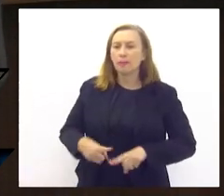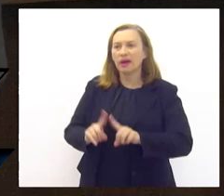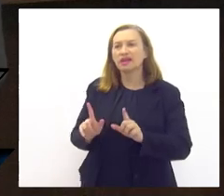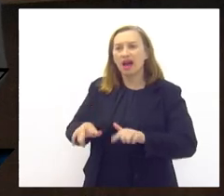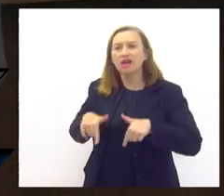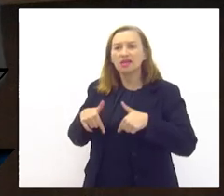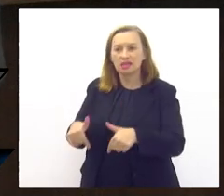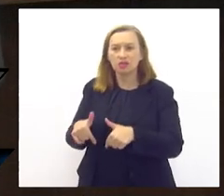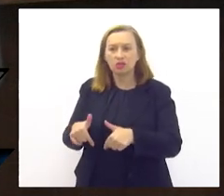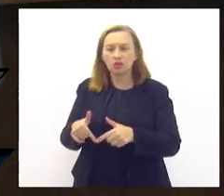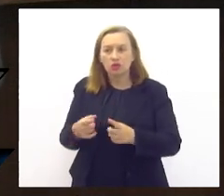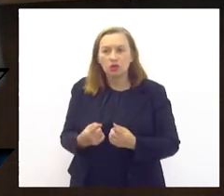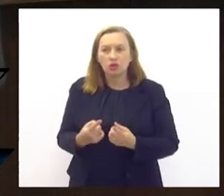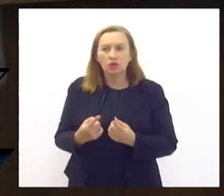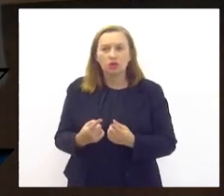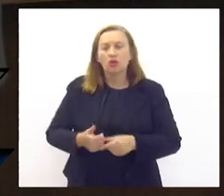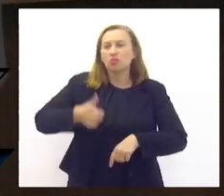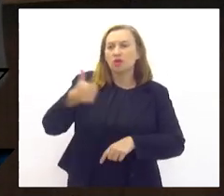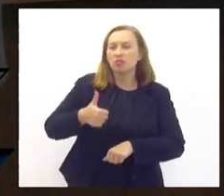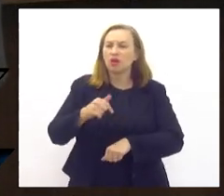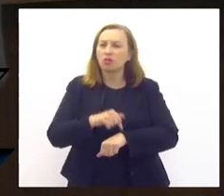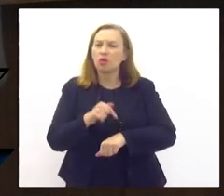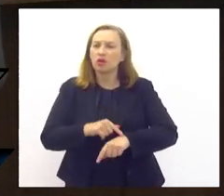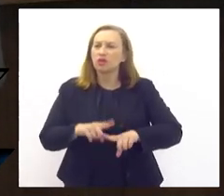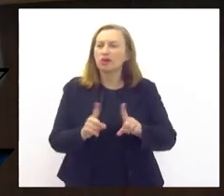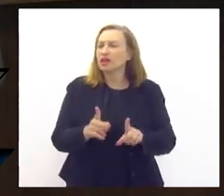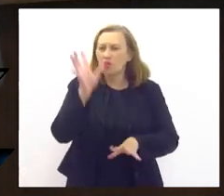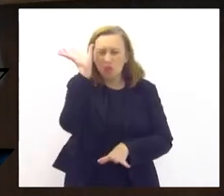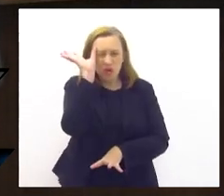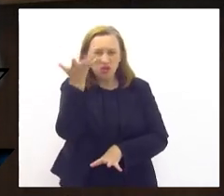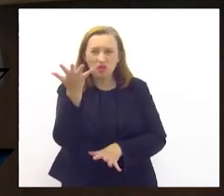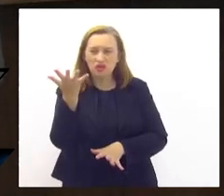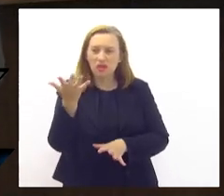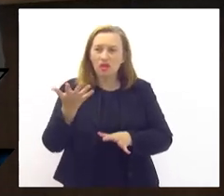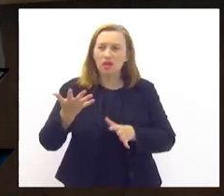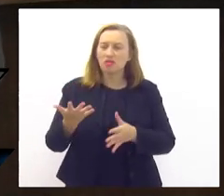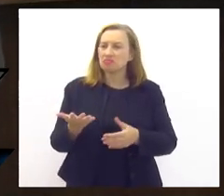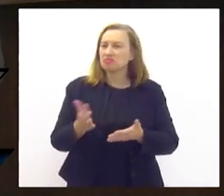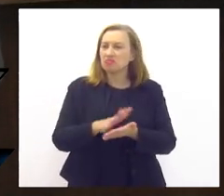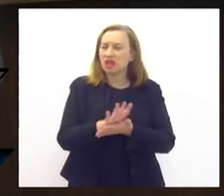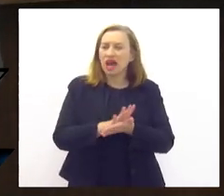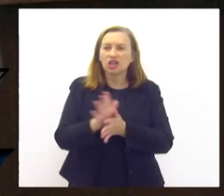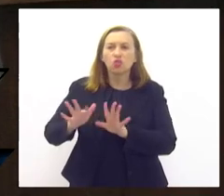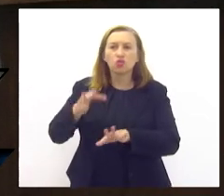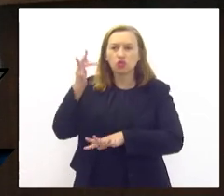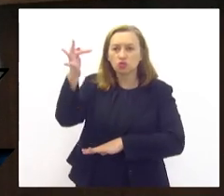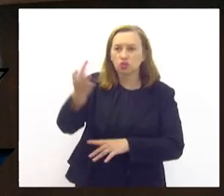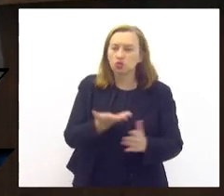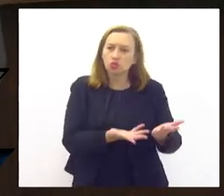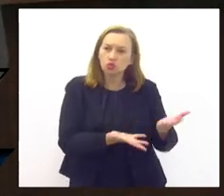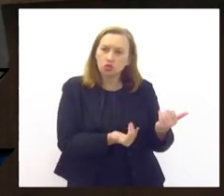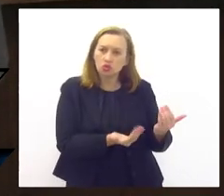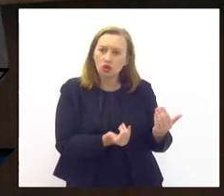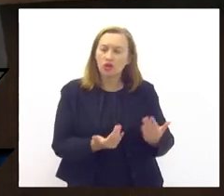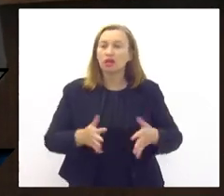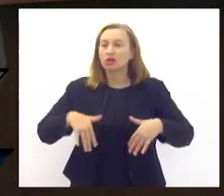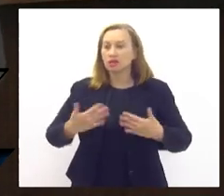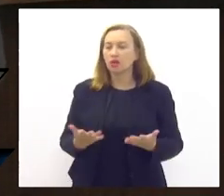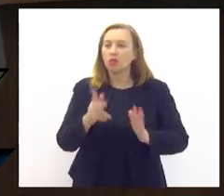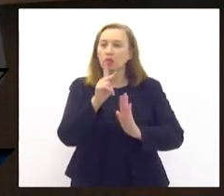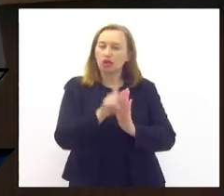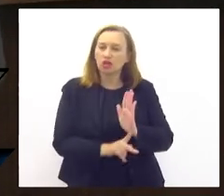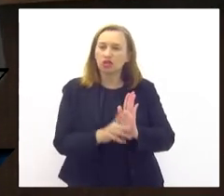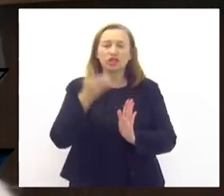que fazem o enfrentamento nesse primeiro momento, mas que não resolve a médio e longo prazo o futuro dessa juventude. E aí o projeto do